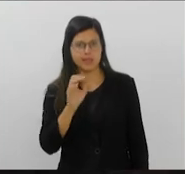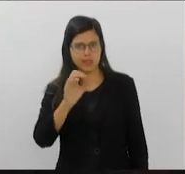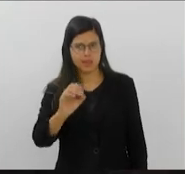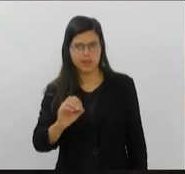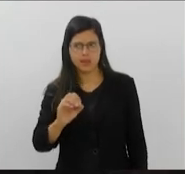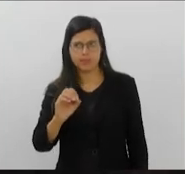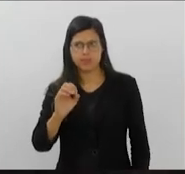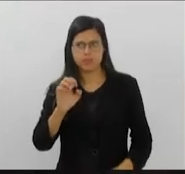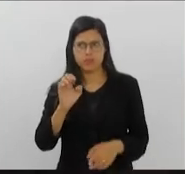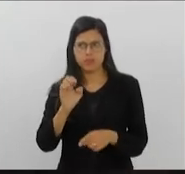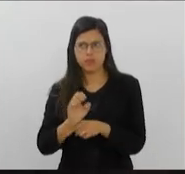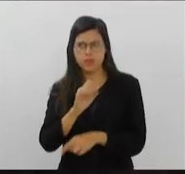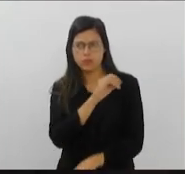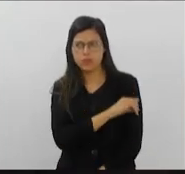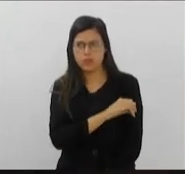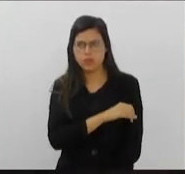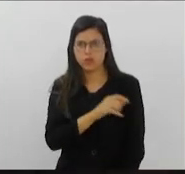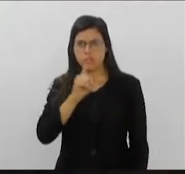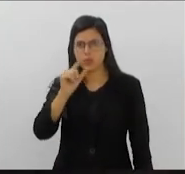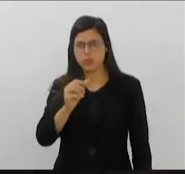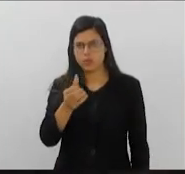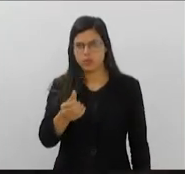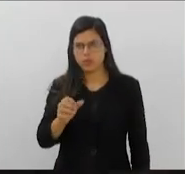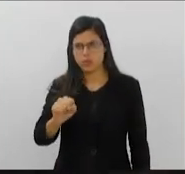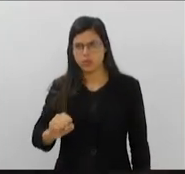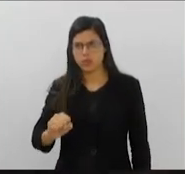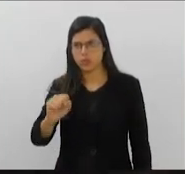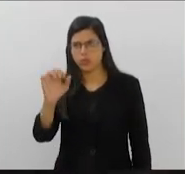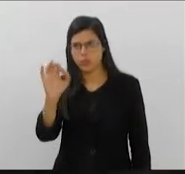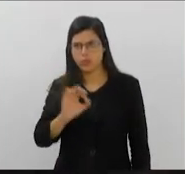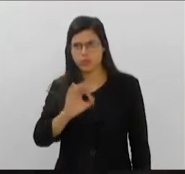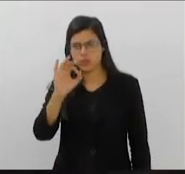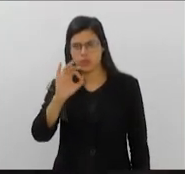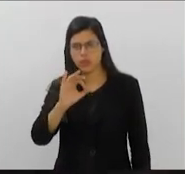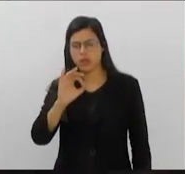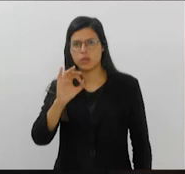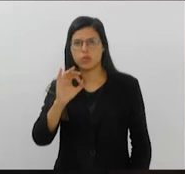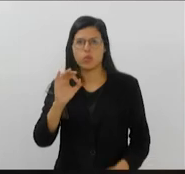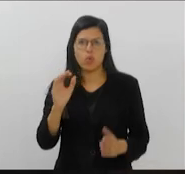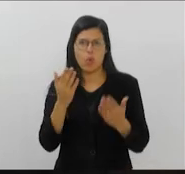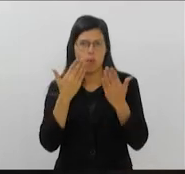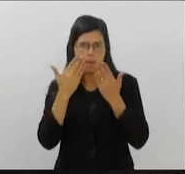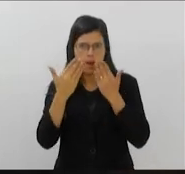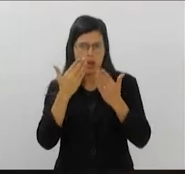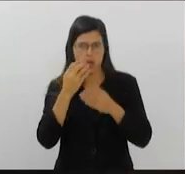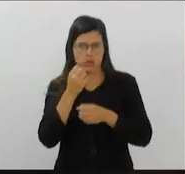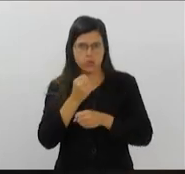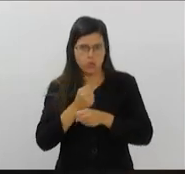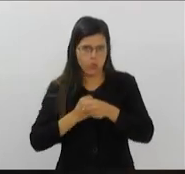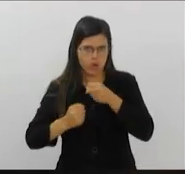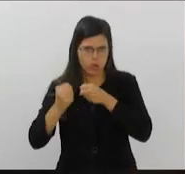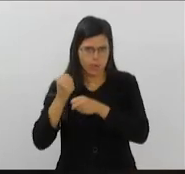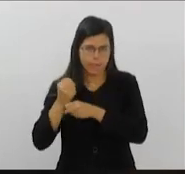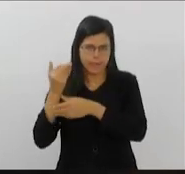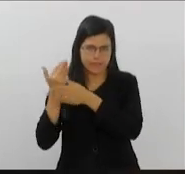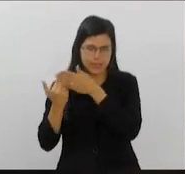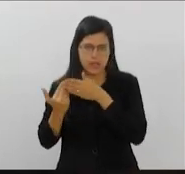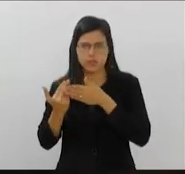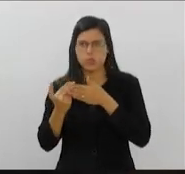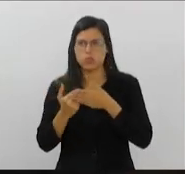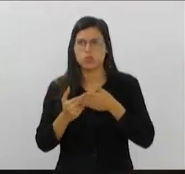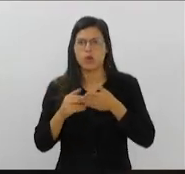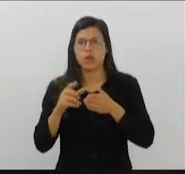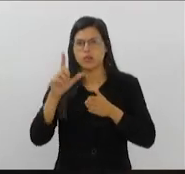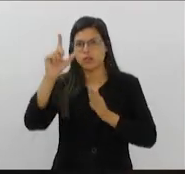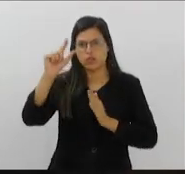teve uma redução de 68% no desmatamento em relação ao ano passado. E essa queda ela tem a ver com um trabalho